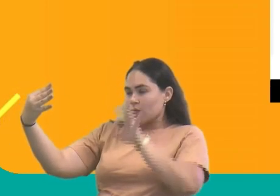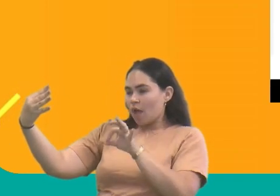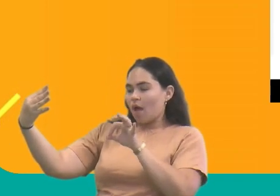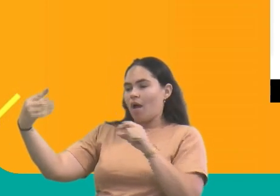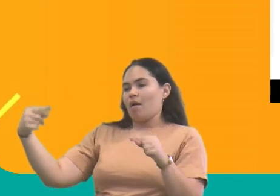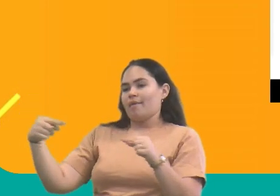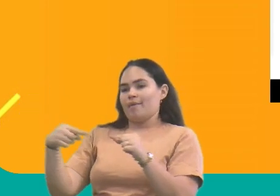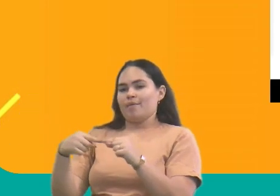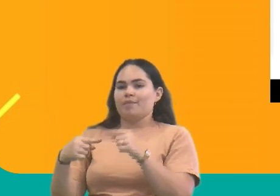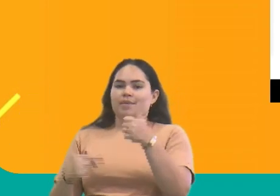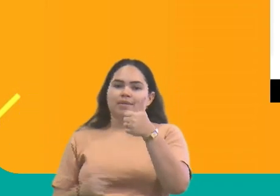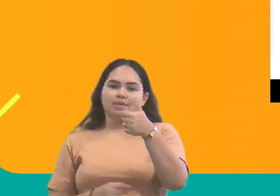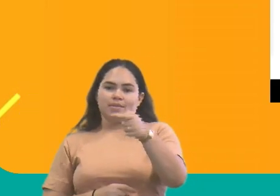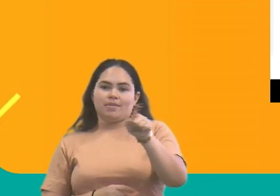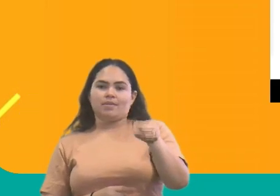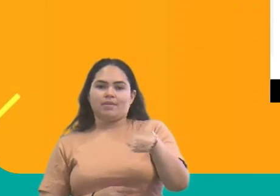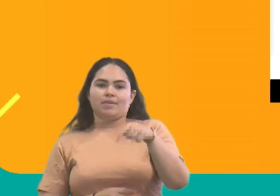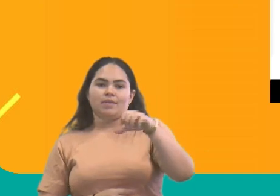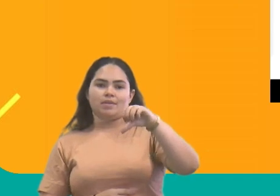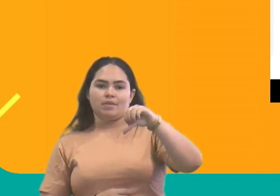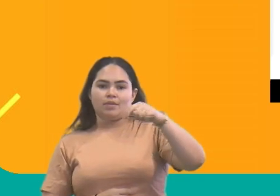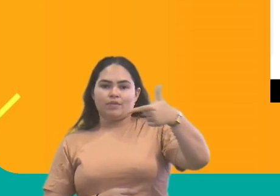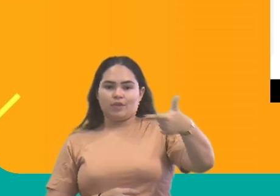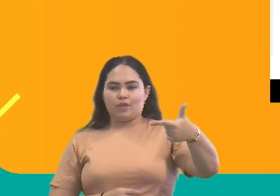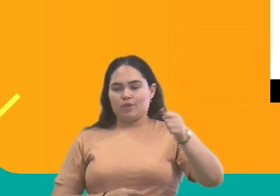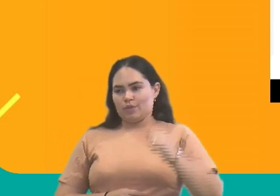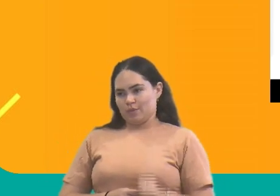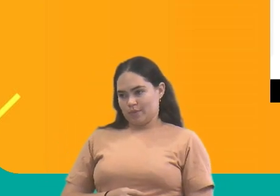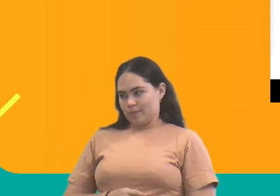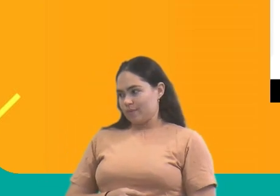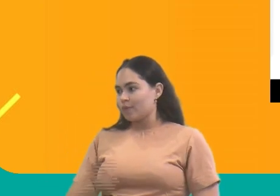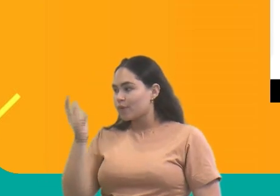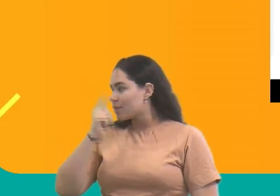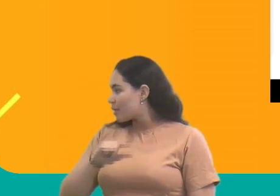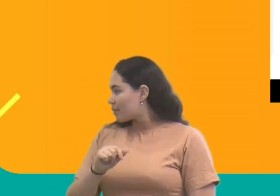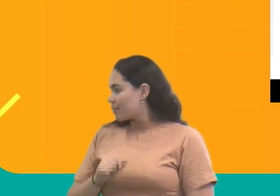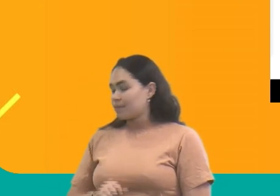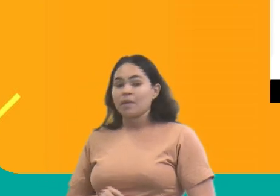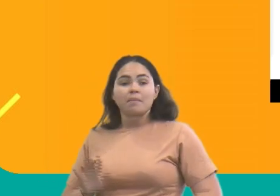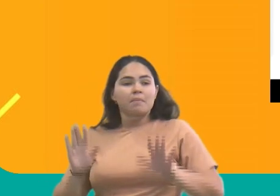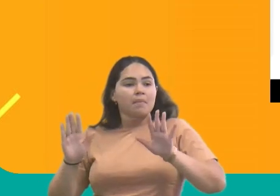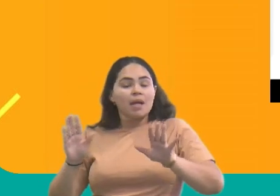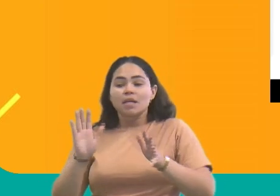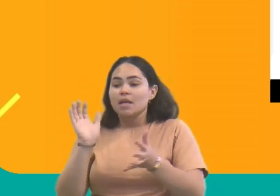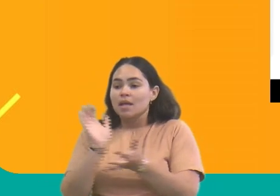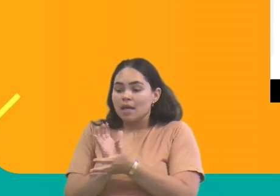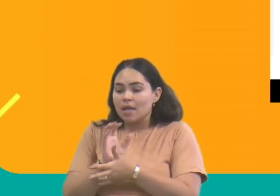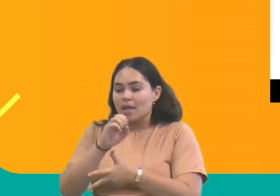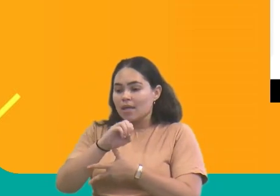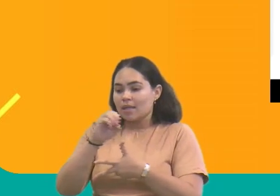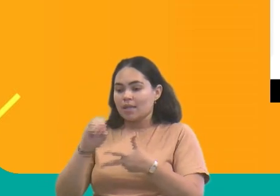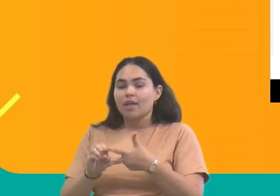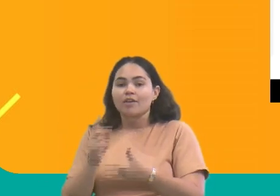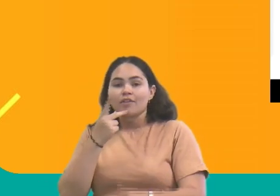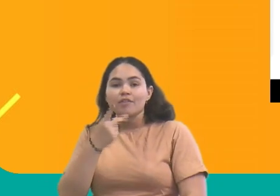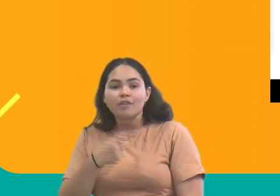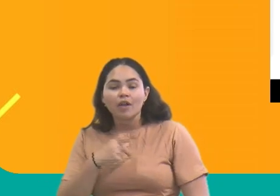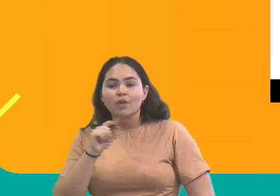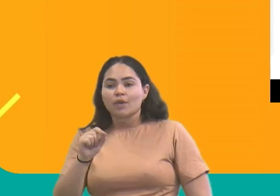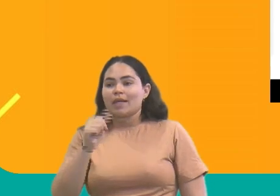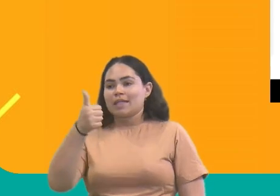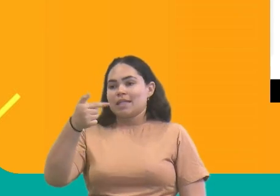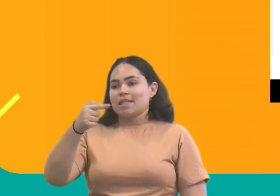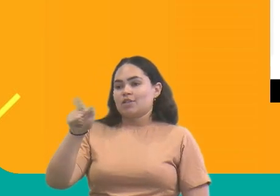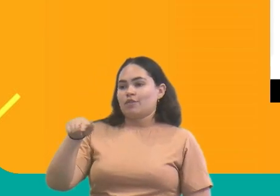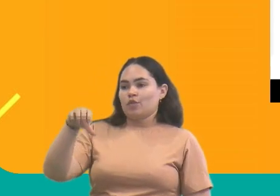conta, é 17,92 a álgebra perfeita, mas o próprio Enem só deixou aí como